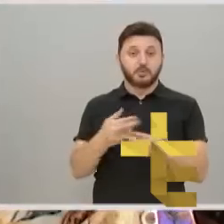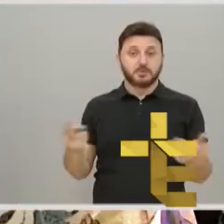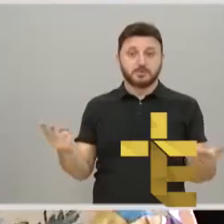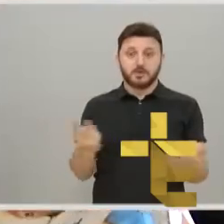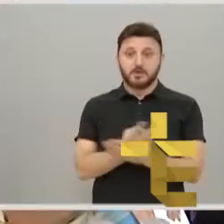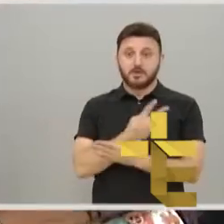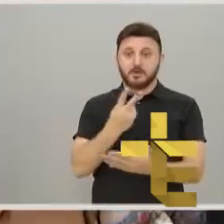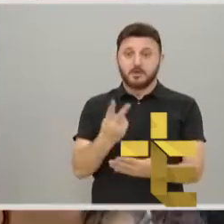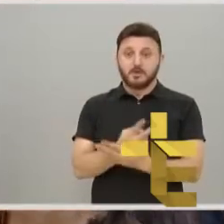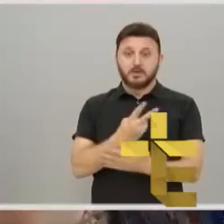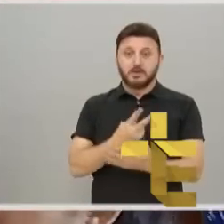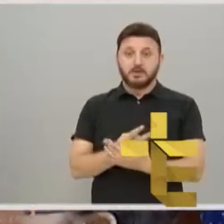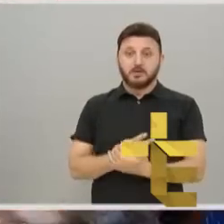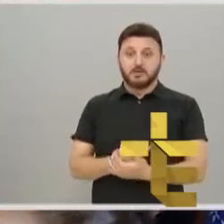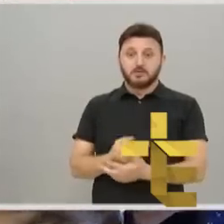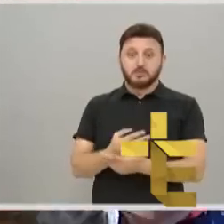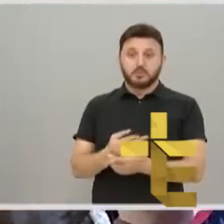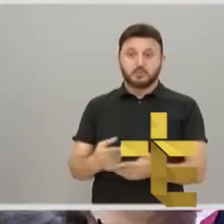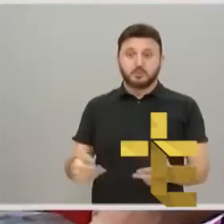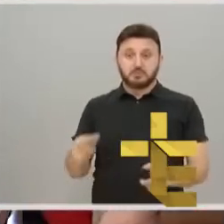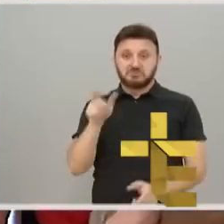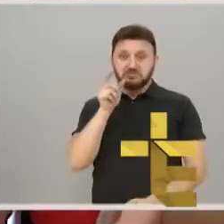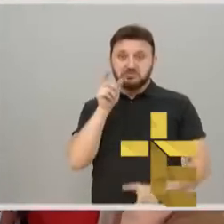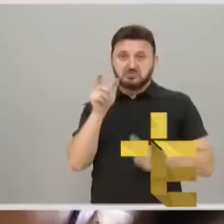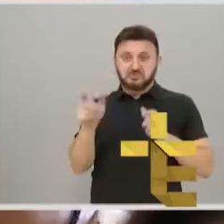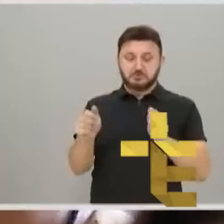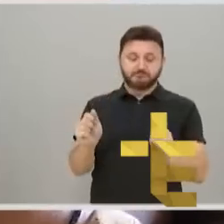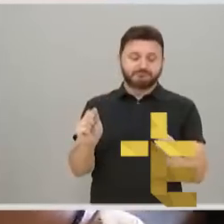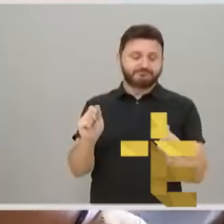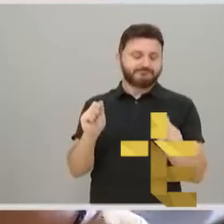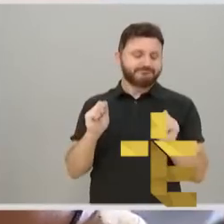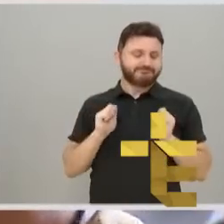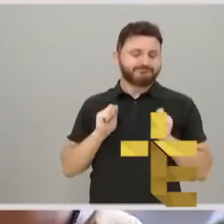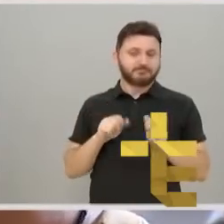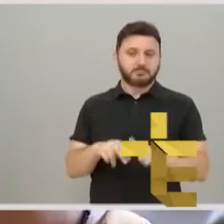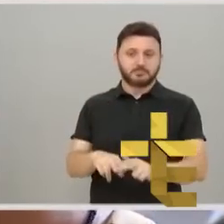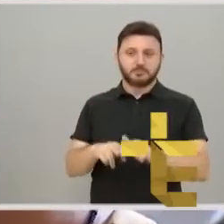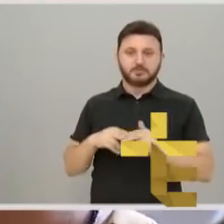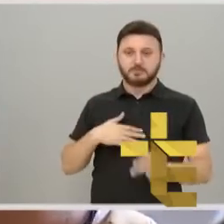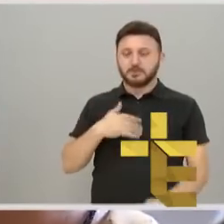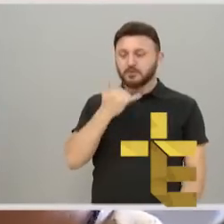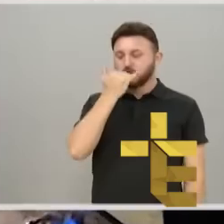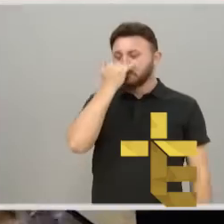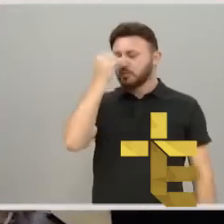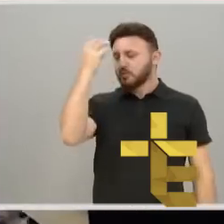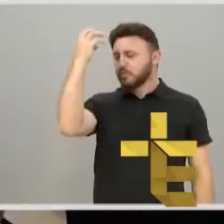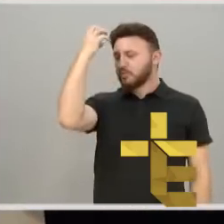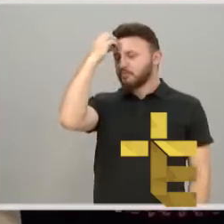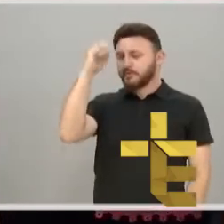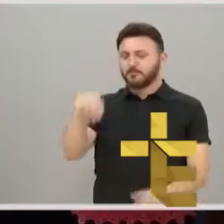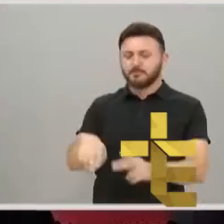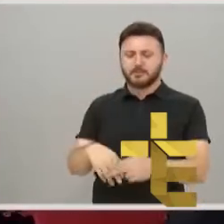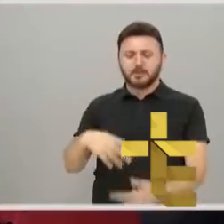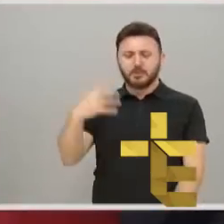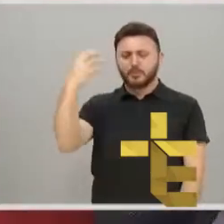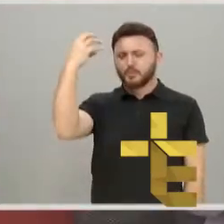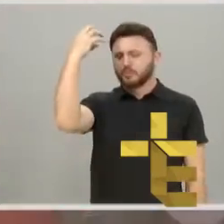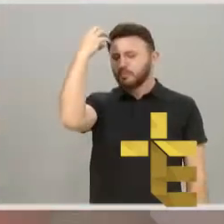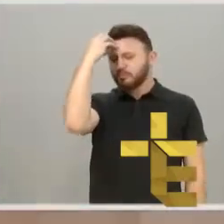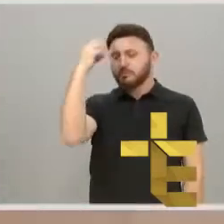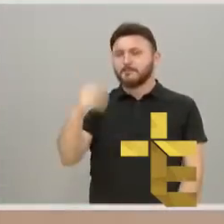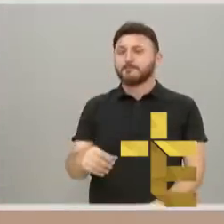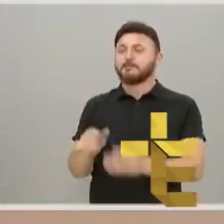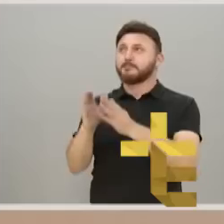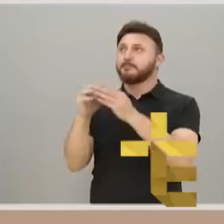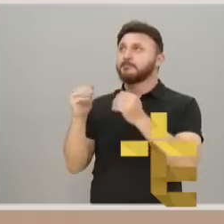e palavras, atos e omissões, por minha culpa, minha tão grande